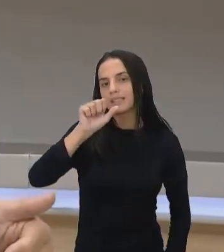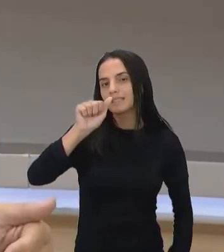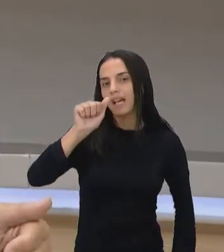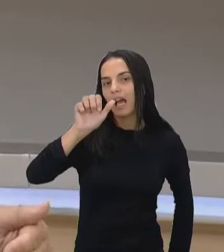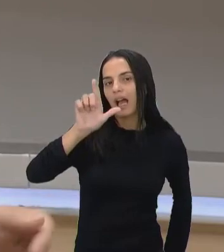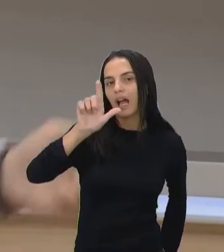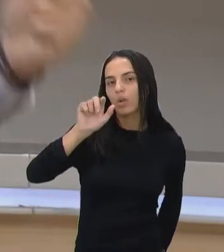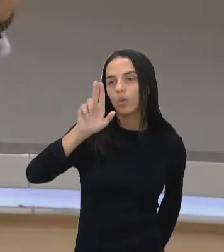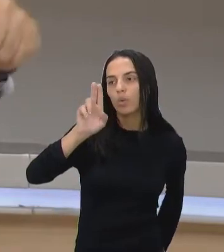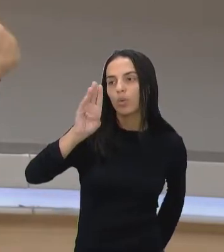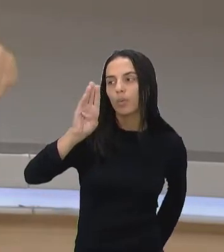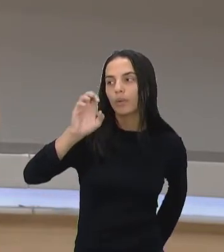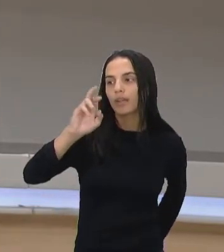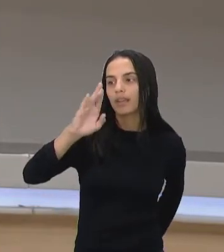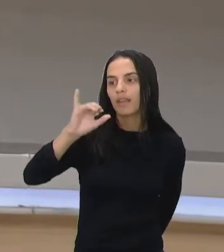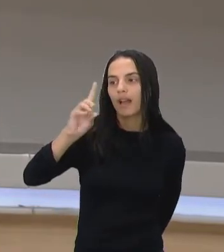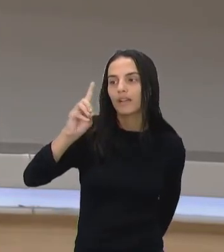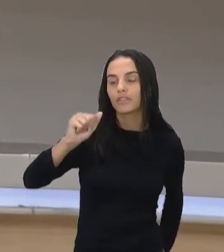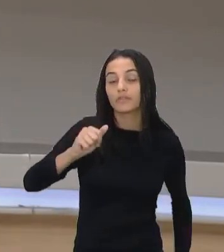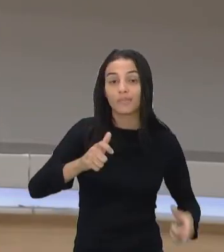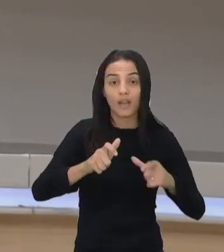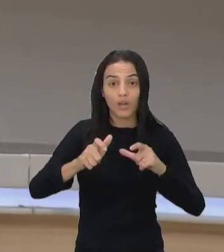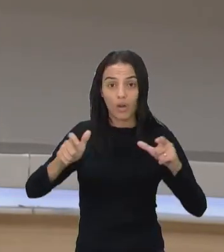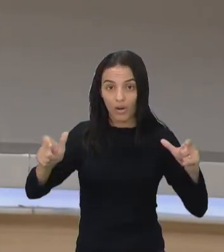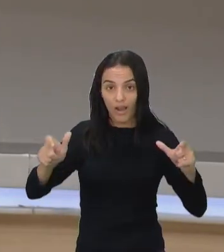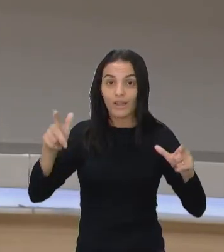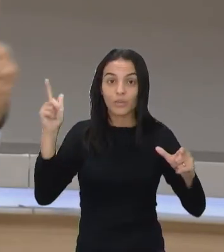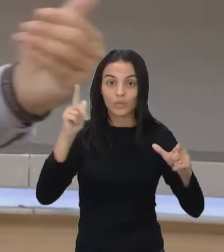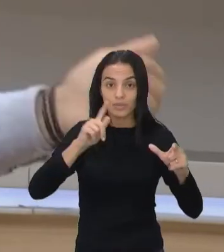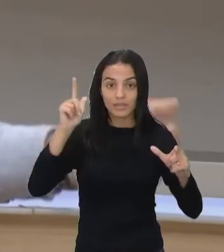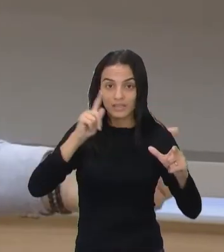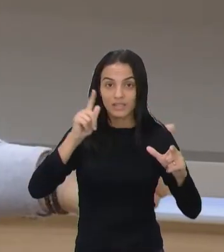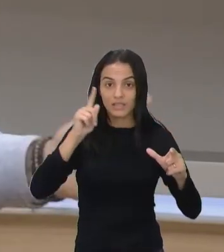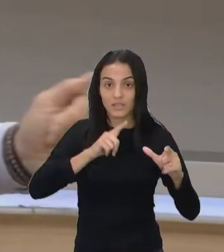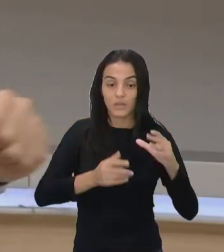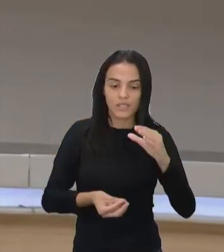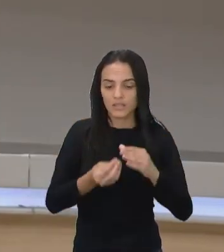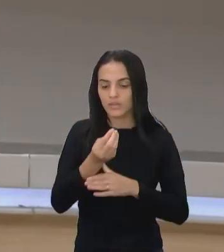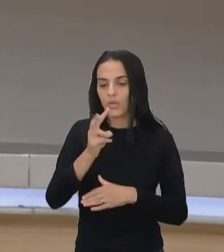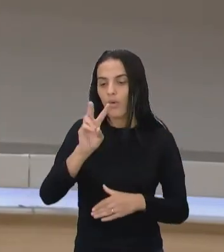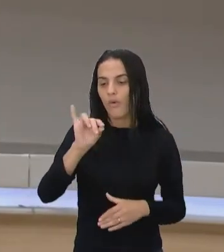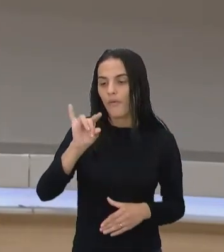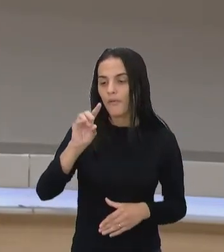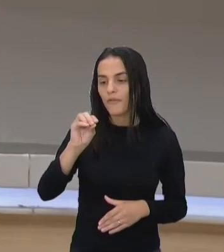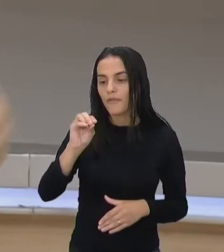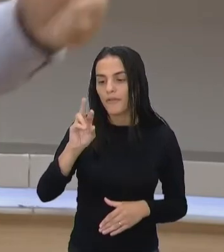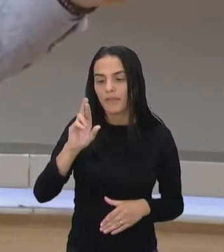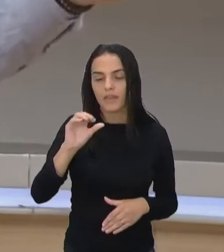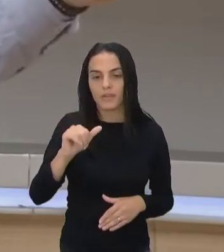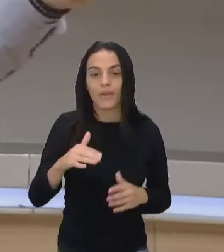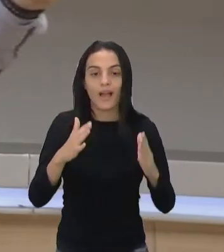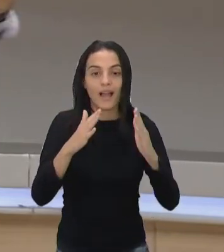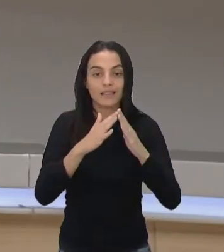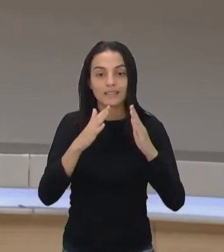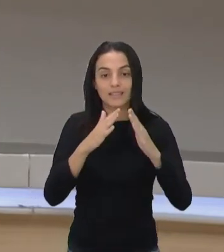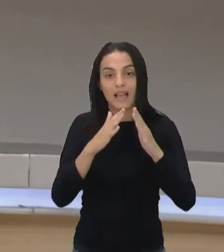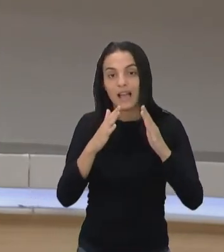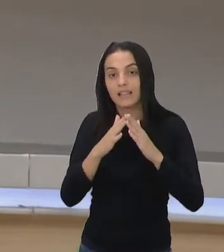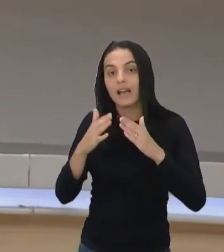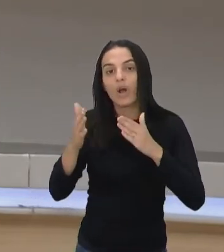maior. Sim. Com a chegada dos vidros, principalmente entre as famílias mais abastadas da Europa, as casas começam a